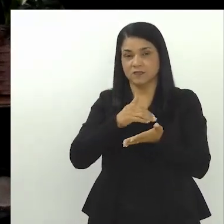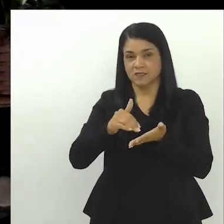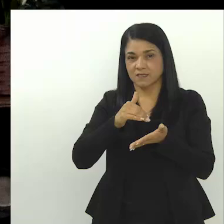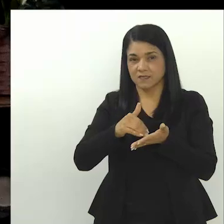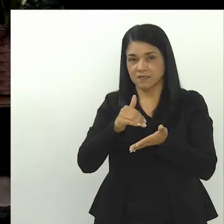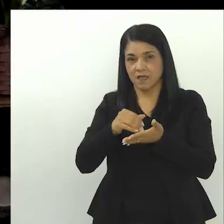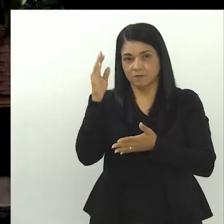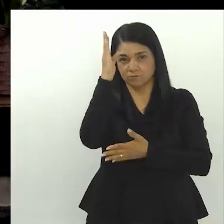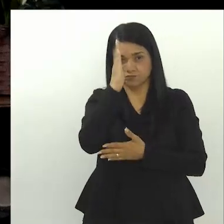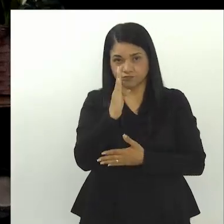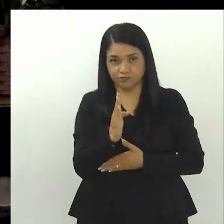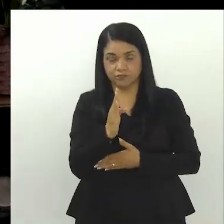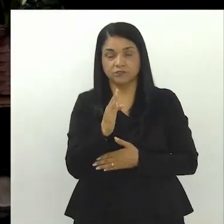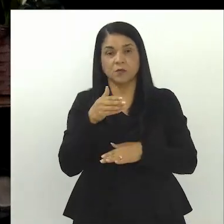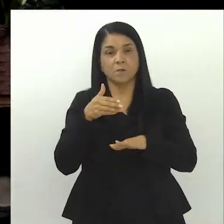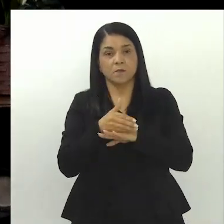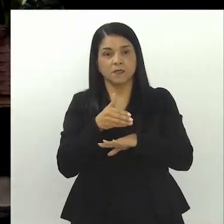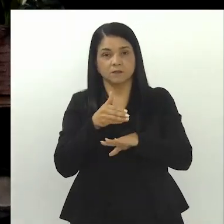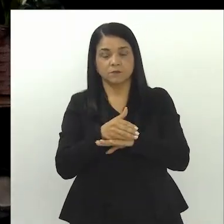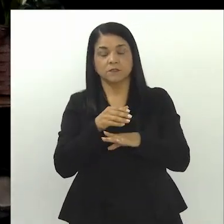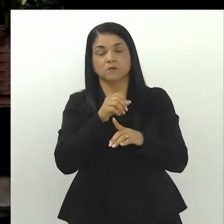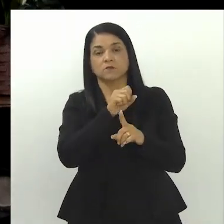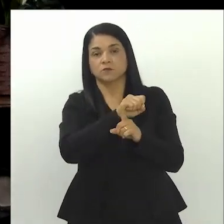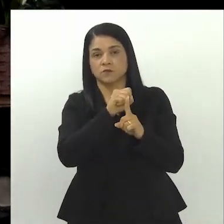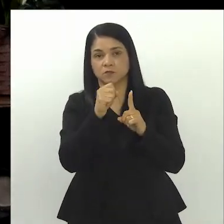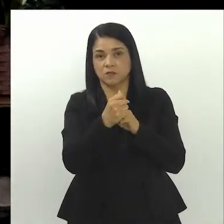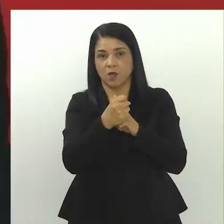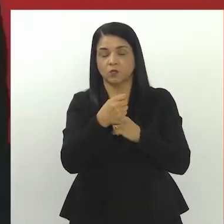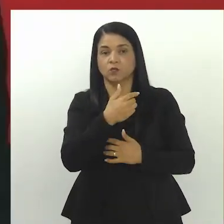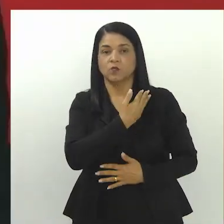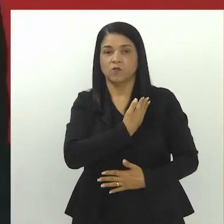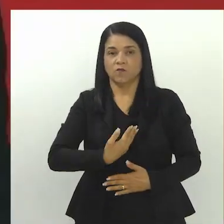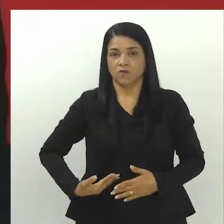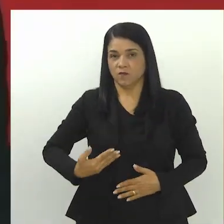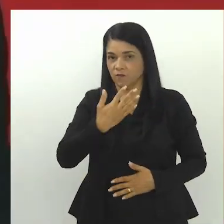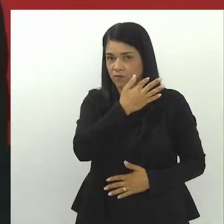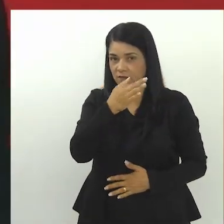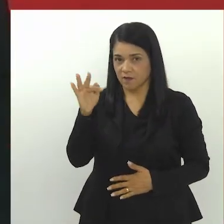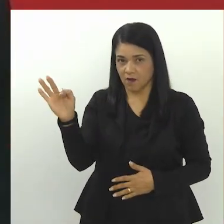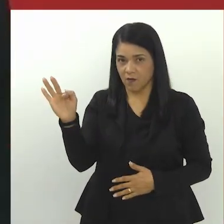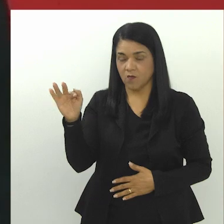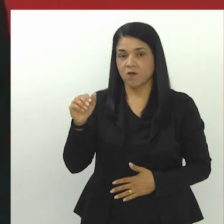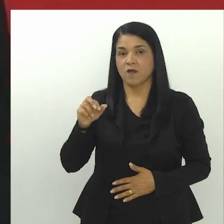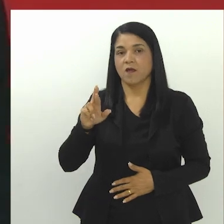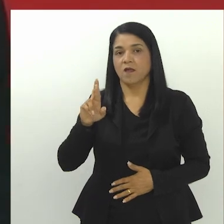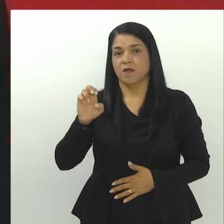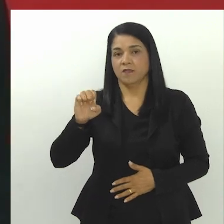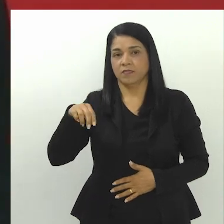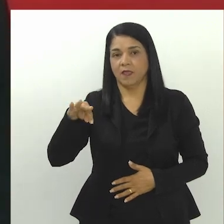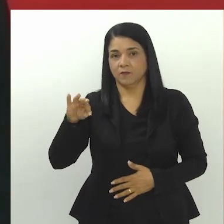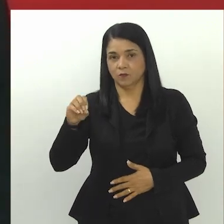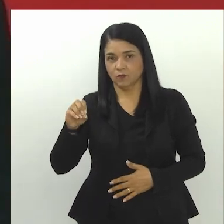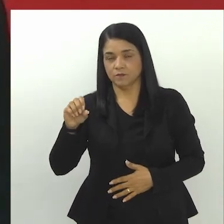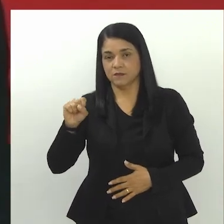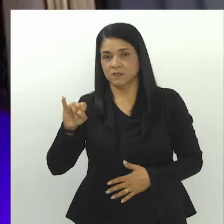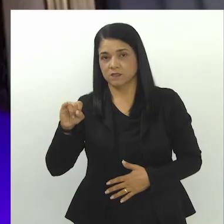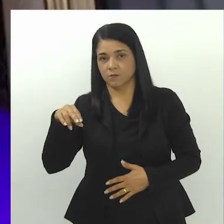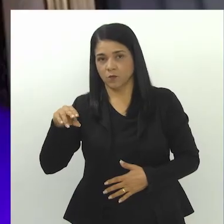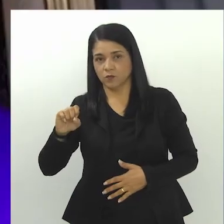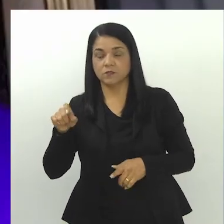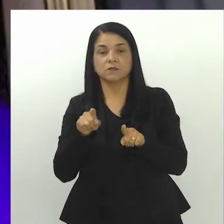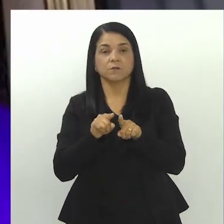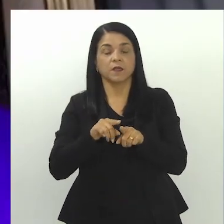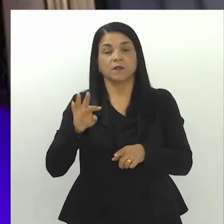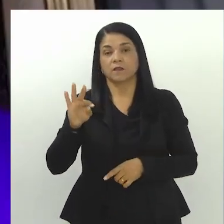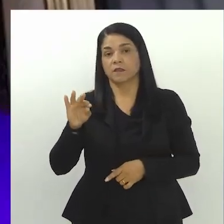ao secretário nacional de Participação Social do Governo Federal, o Renato Simões, seja bem-vindo. Teremos também a presença